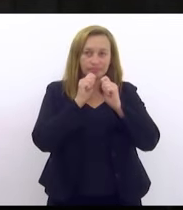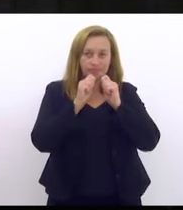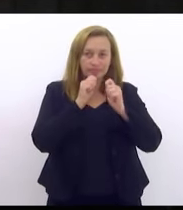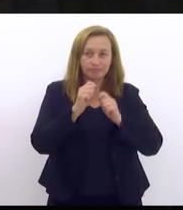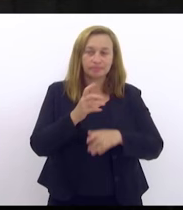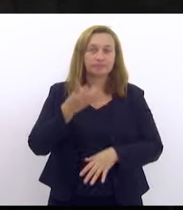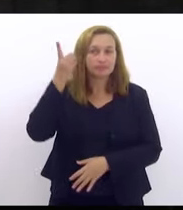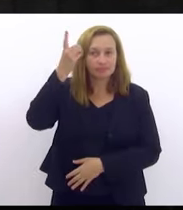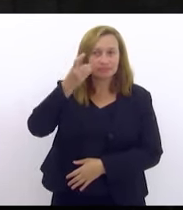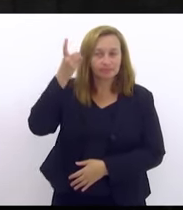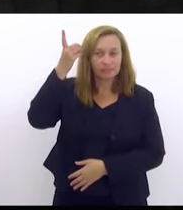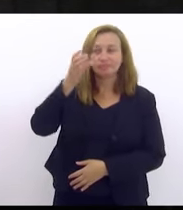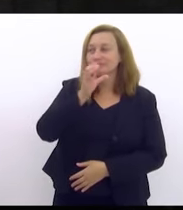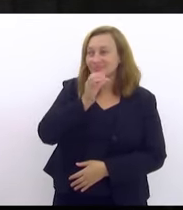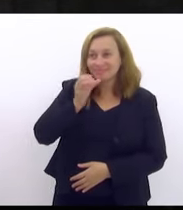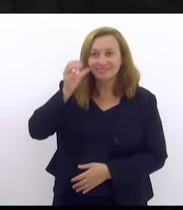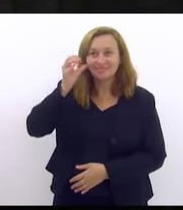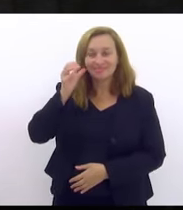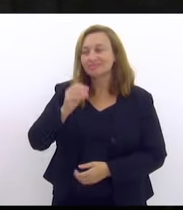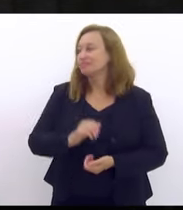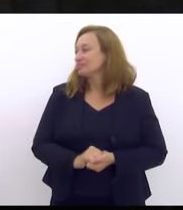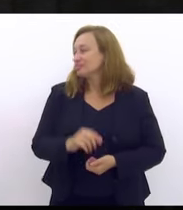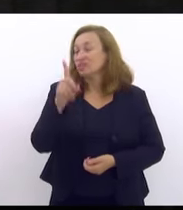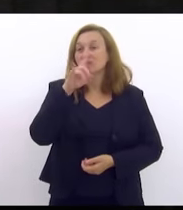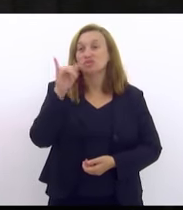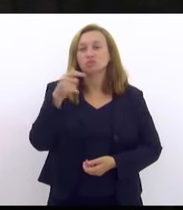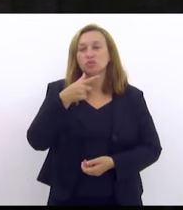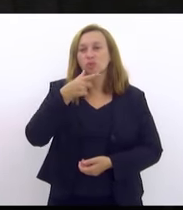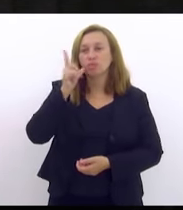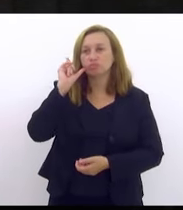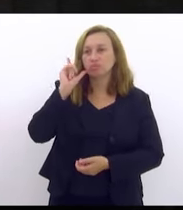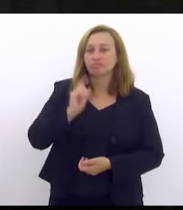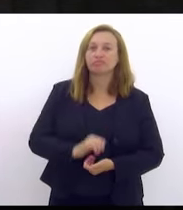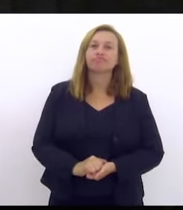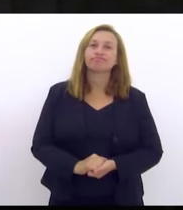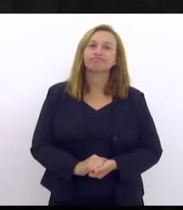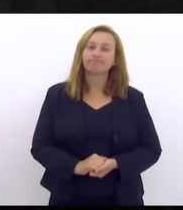deputada Célia Rocha, no dia de ontem,